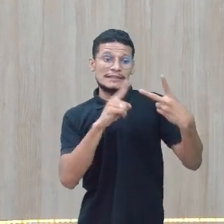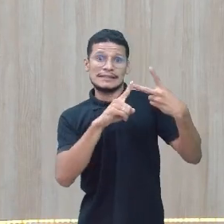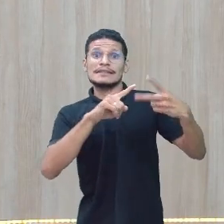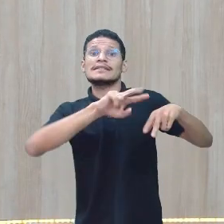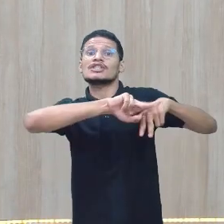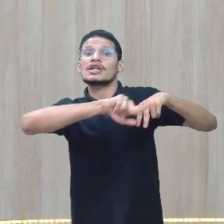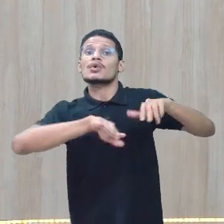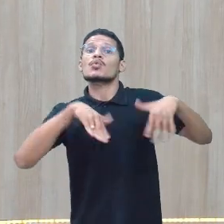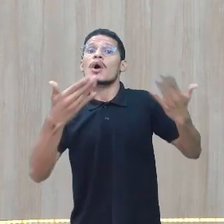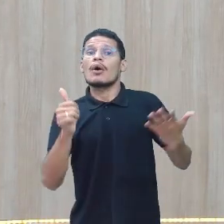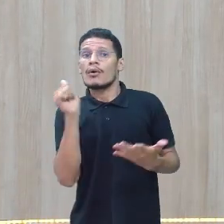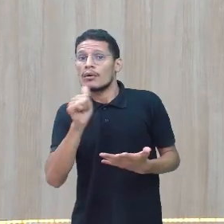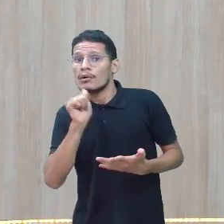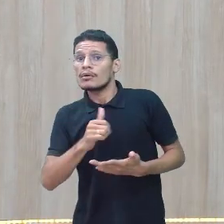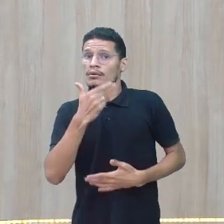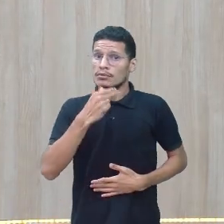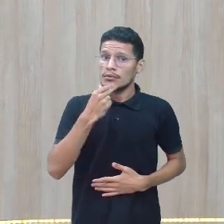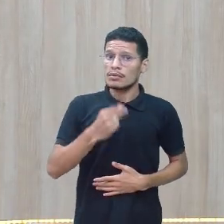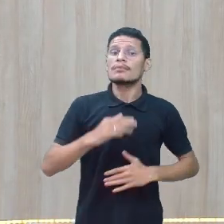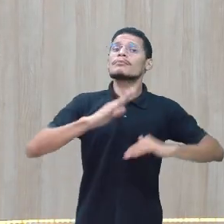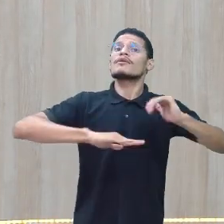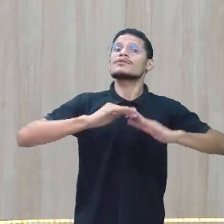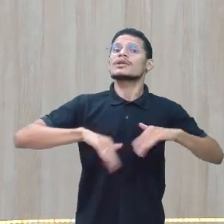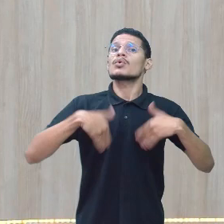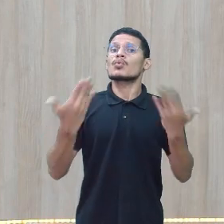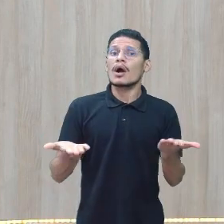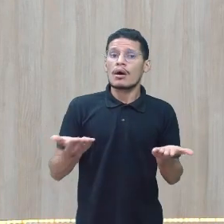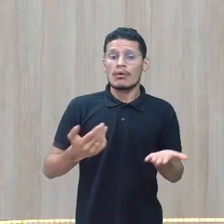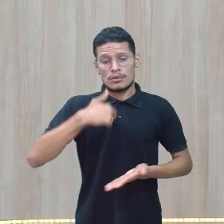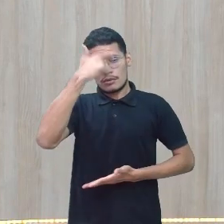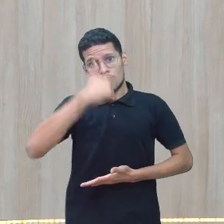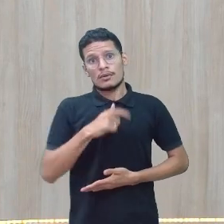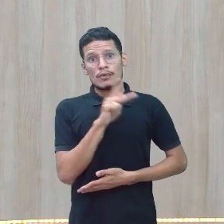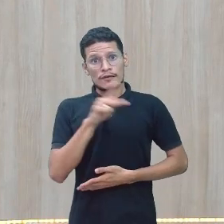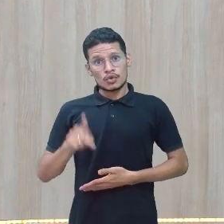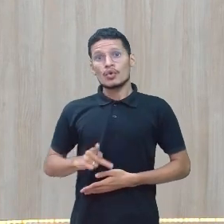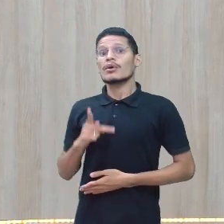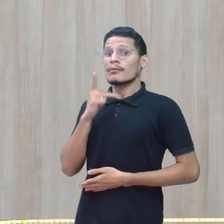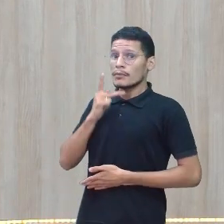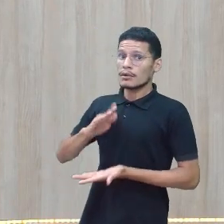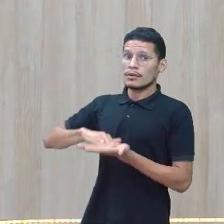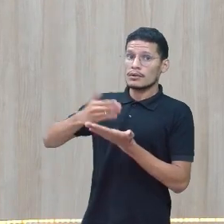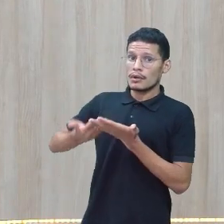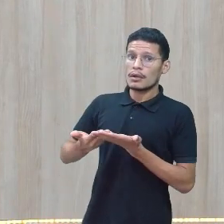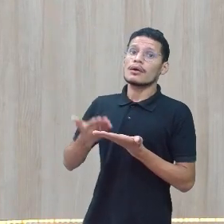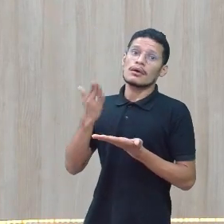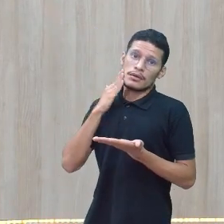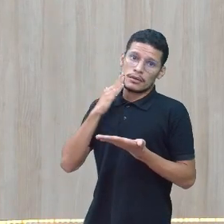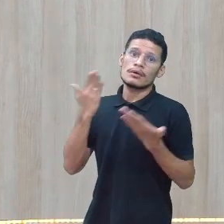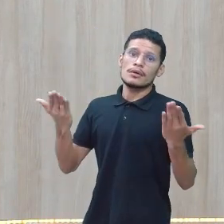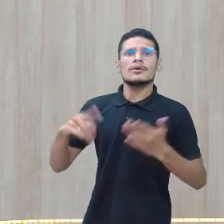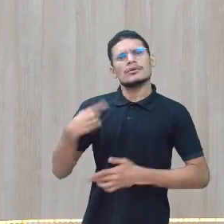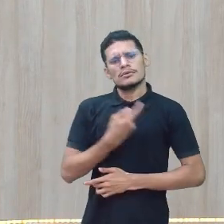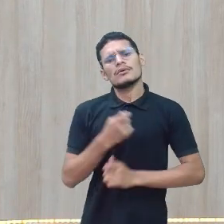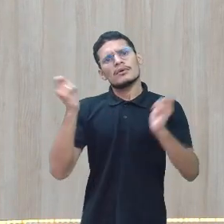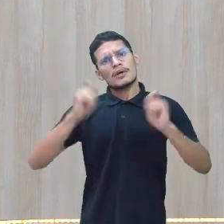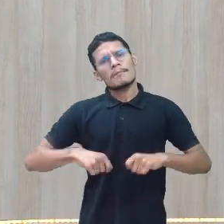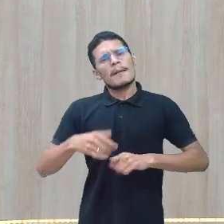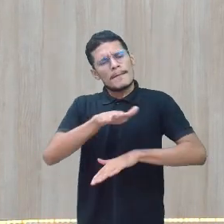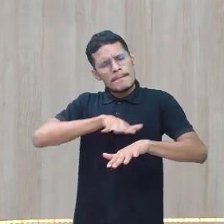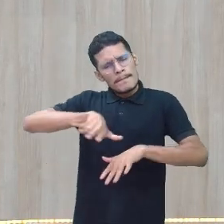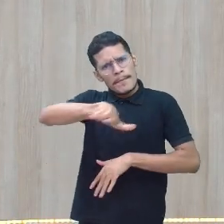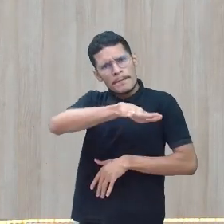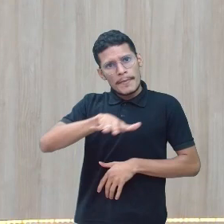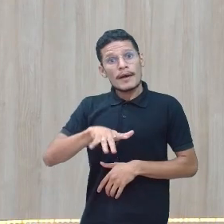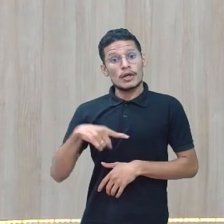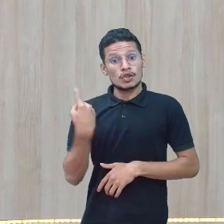masculino. Profissão, eu sou professora. Plínio é intérprete. Então, a gente pode trabalhar nesse universo. Olha, a gente está